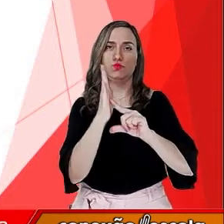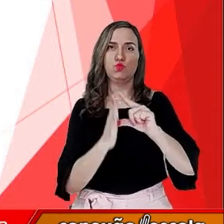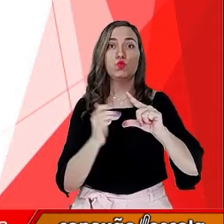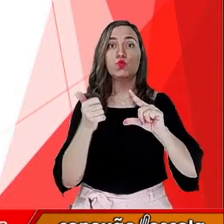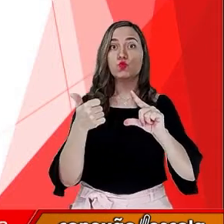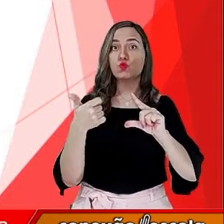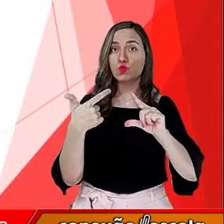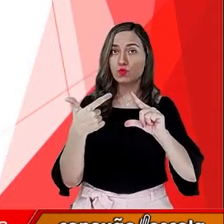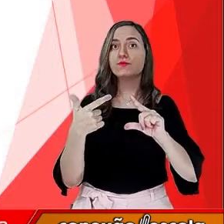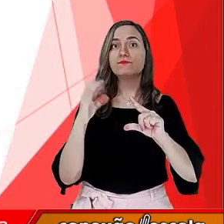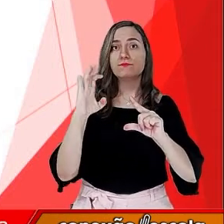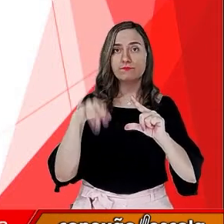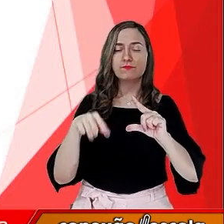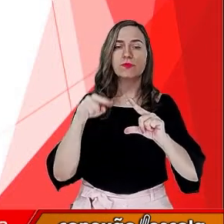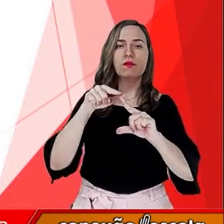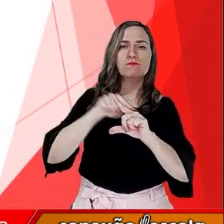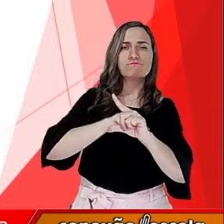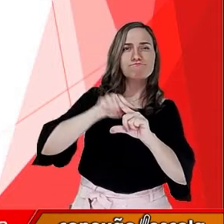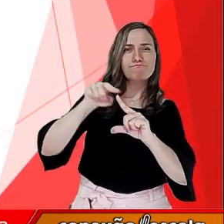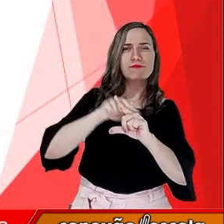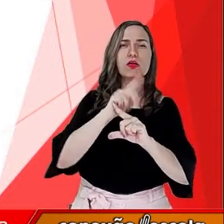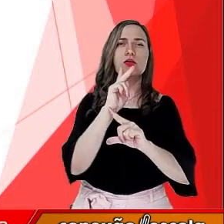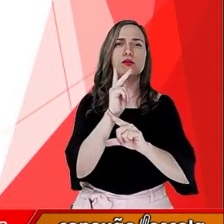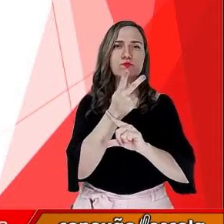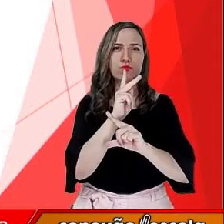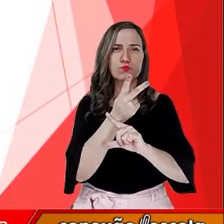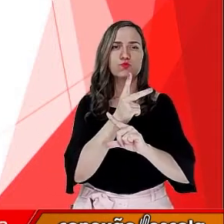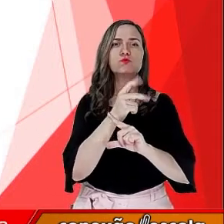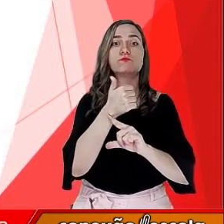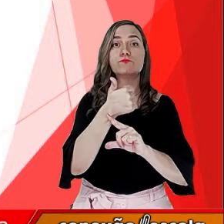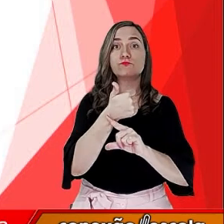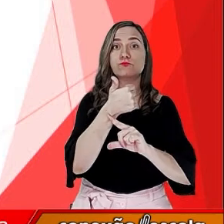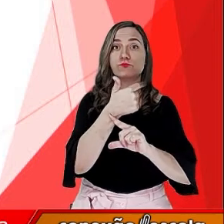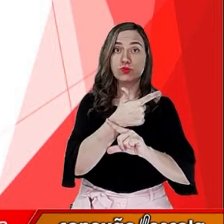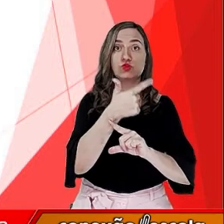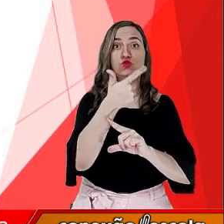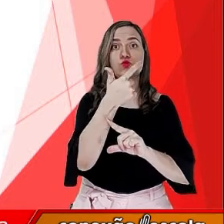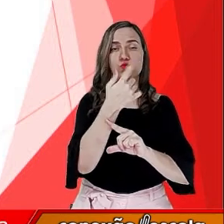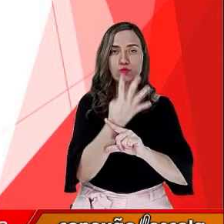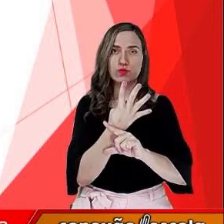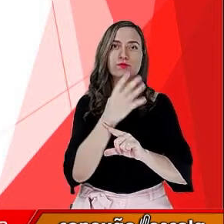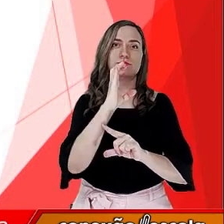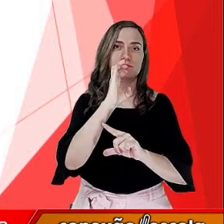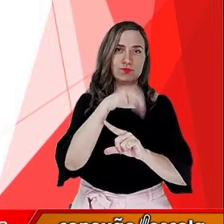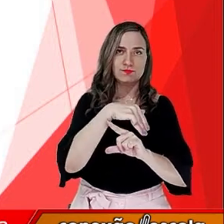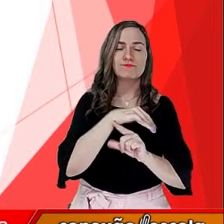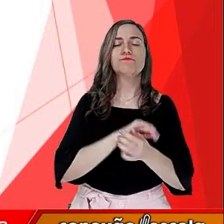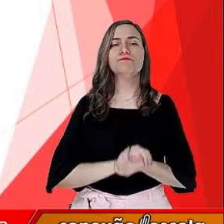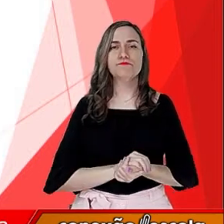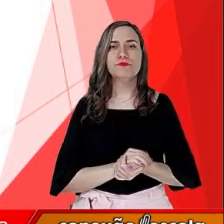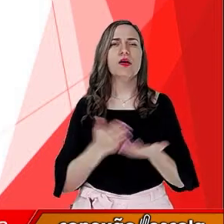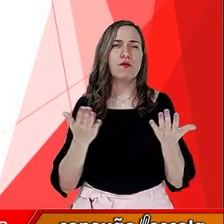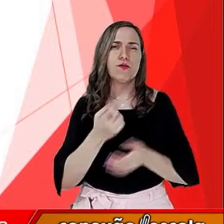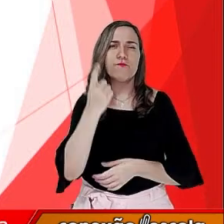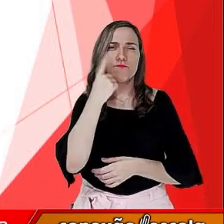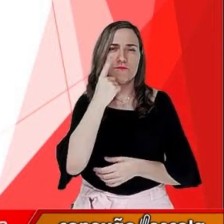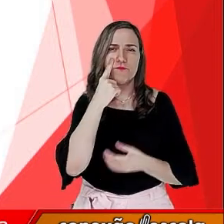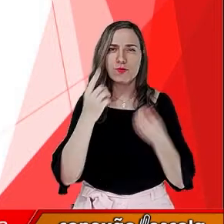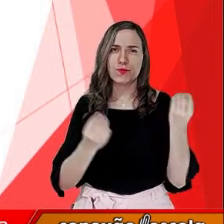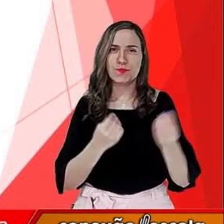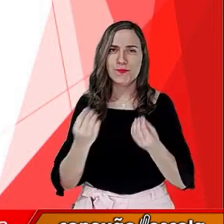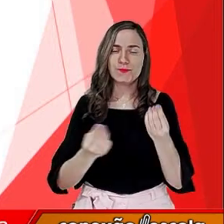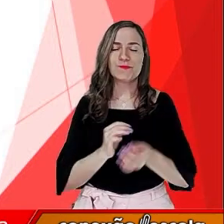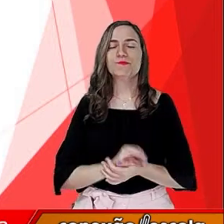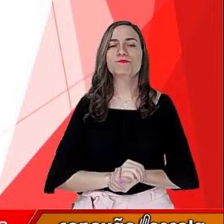cateto de 12 centímetros e a sua hipotenusa mede 24 centímetros. Então, vamos aos